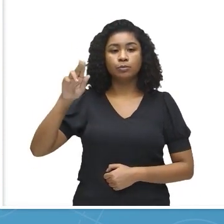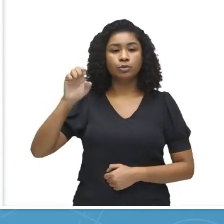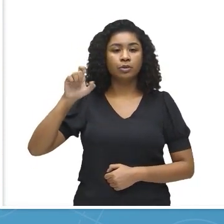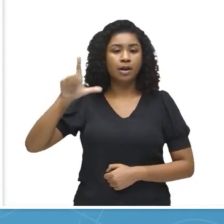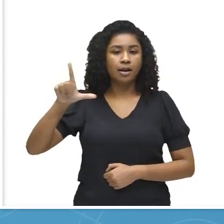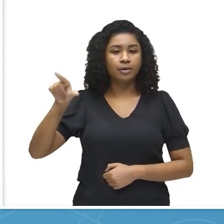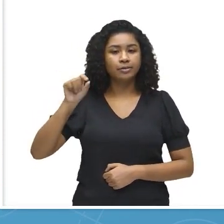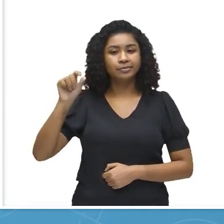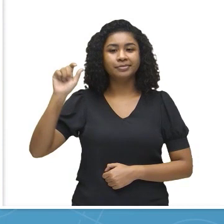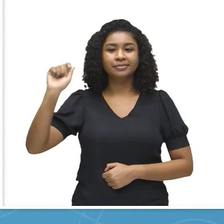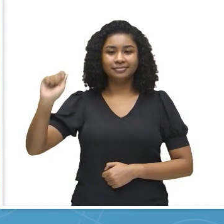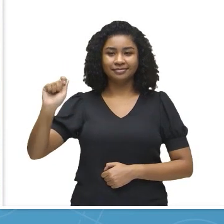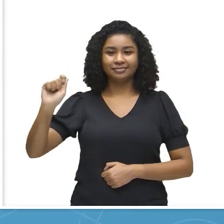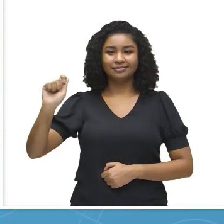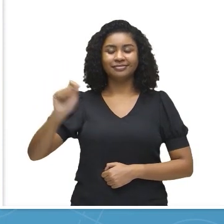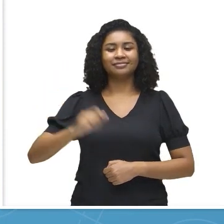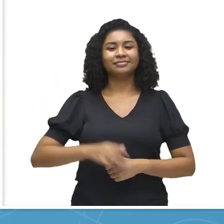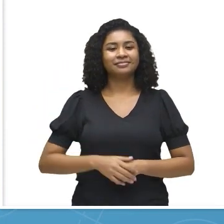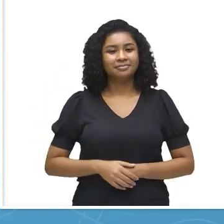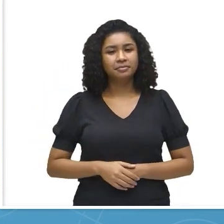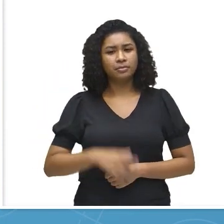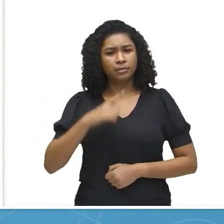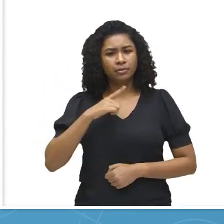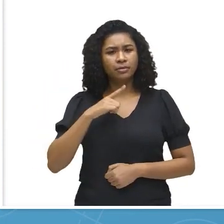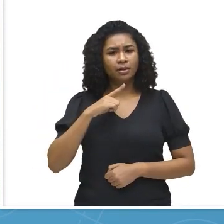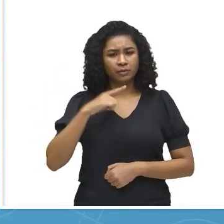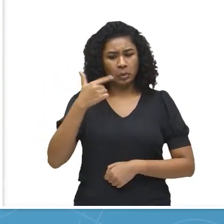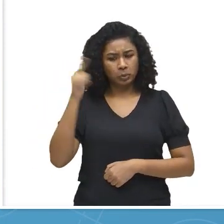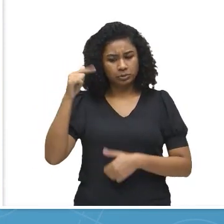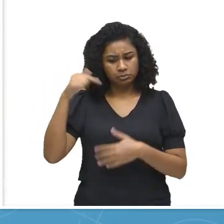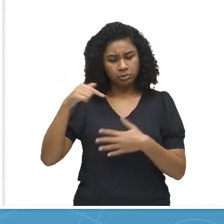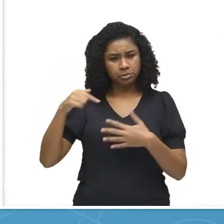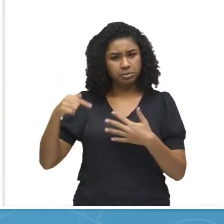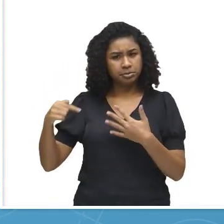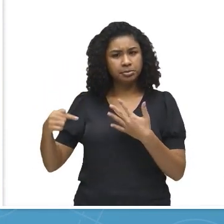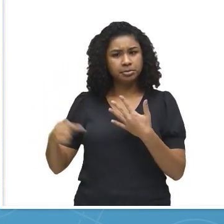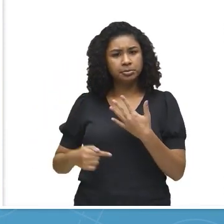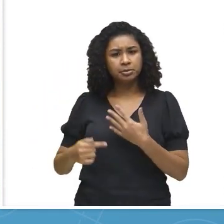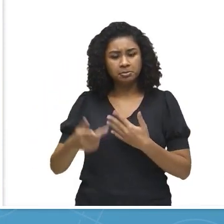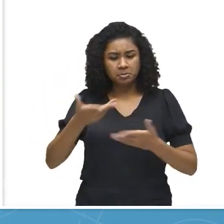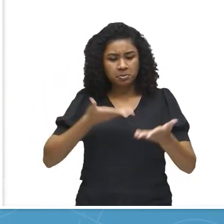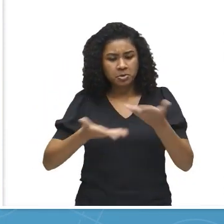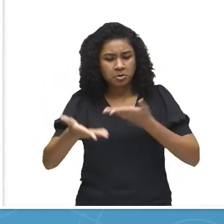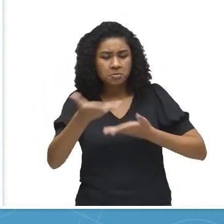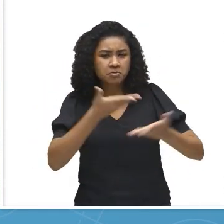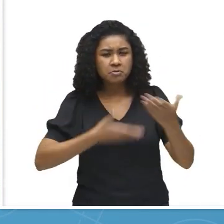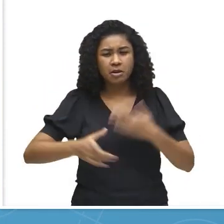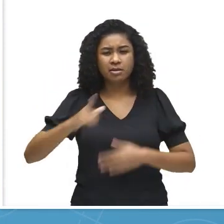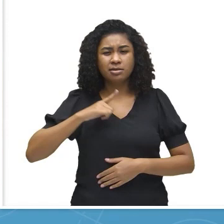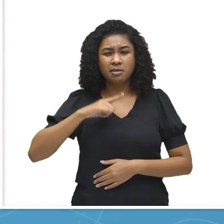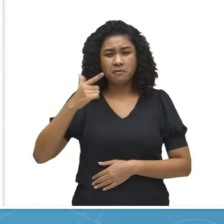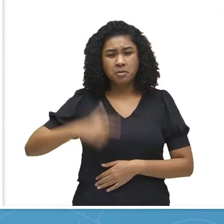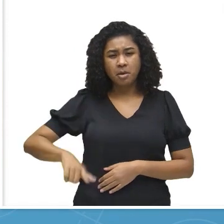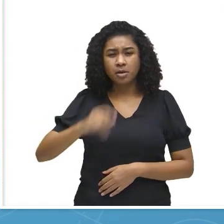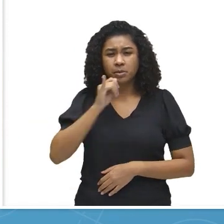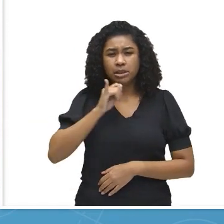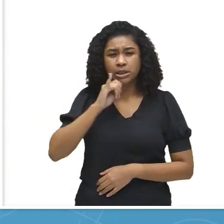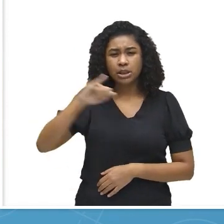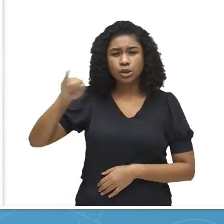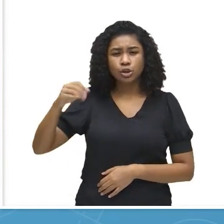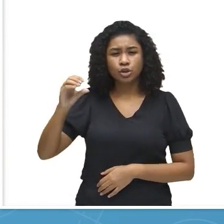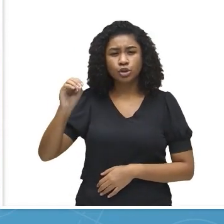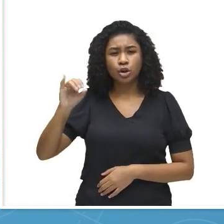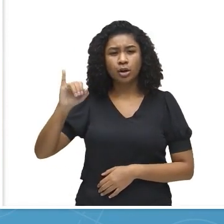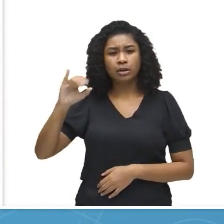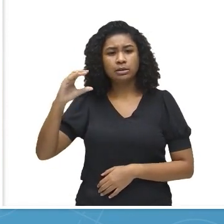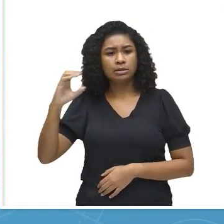gente a alternativa A, entre outras questões aqui, outras interações. Por exemplo, aqui da Joyce, também marcou a Joyce, marcou